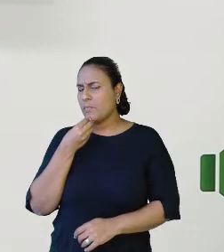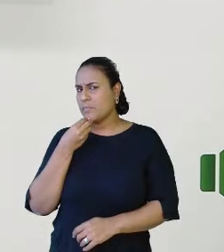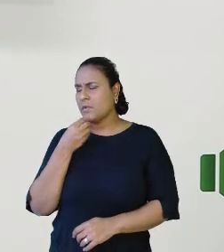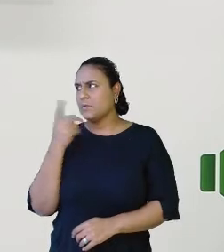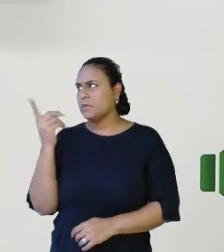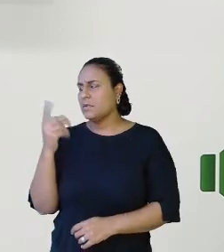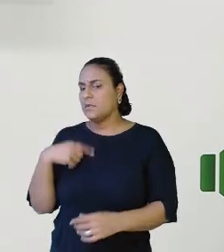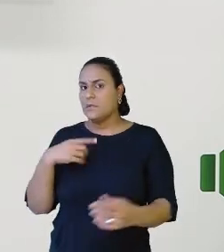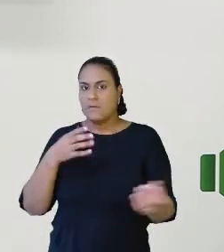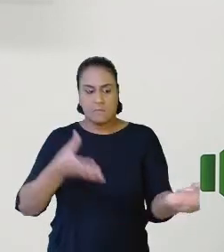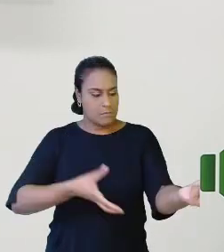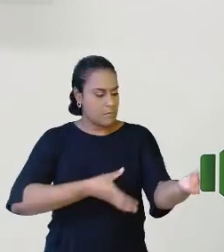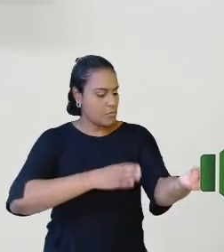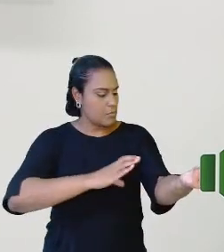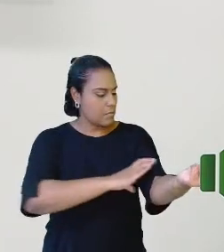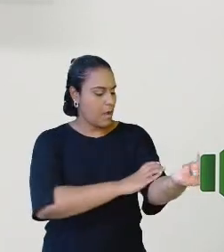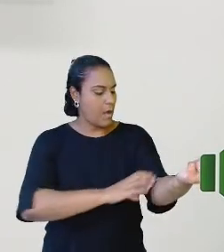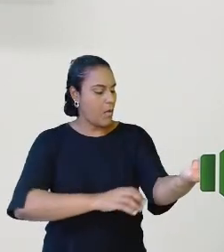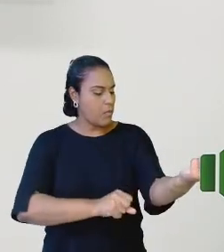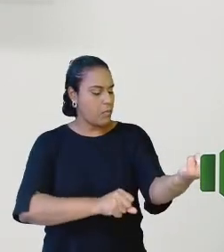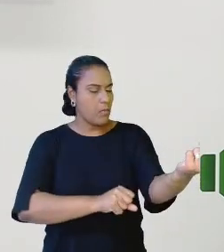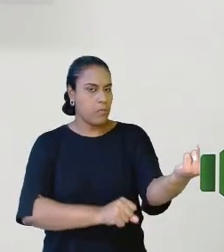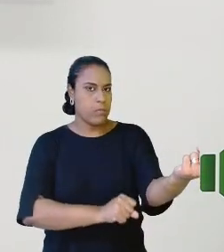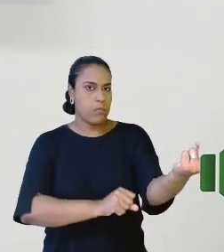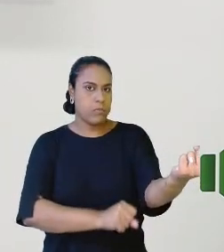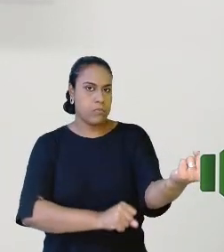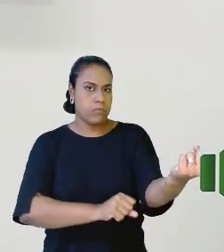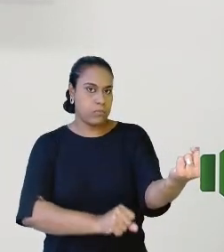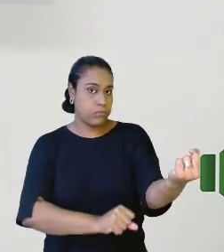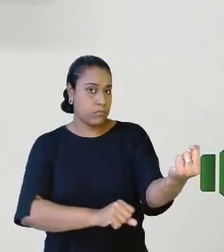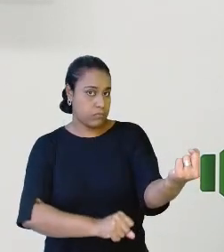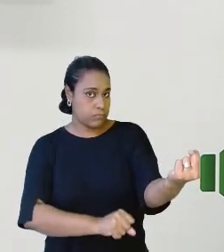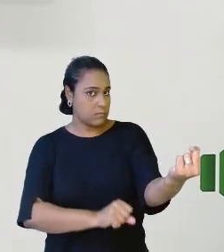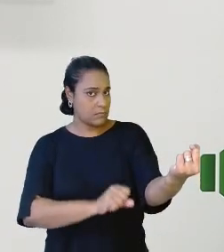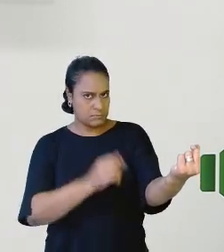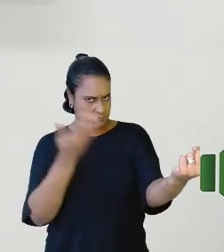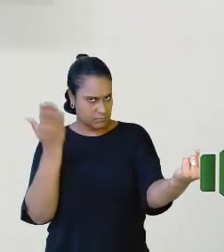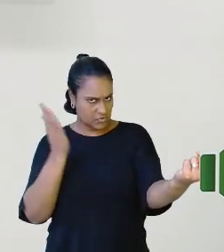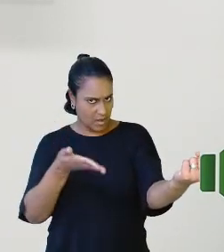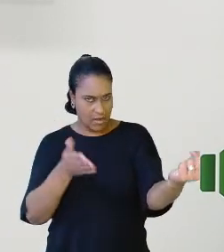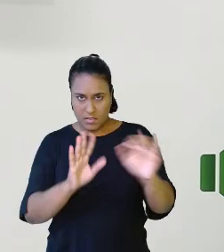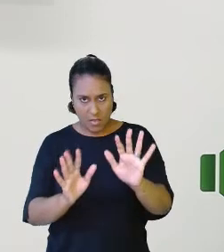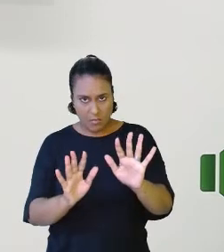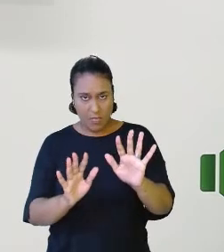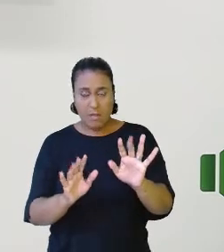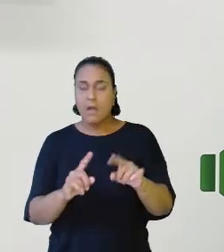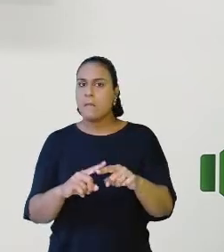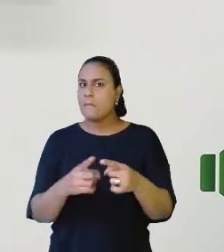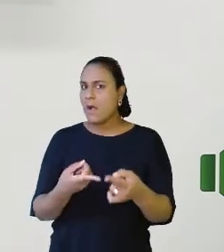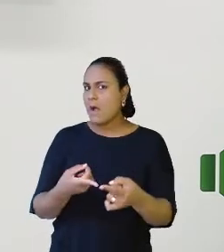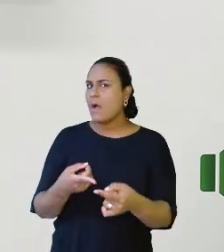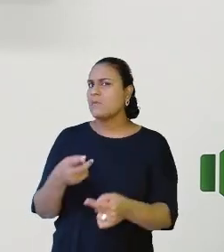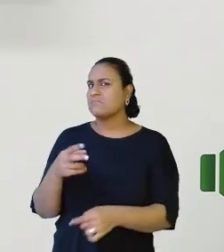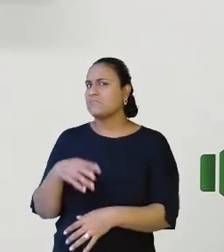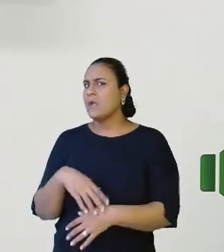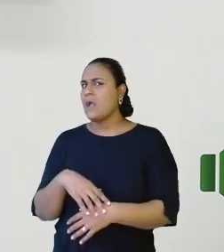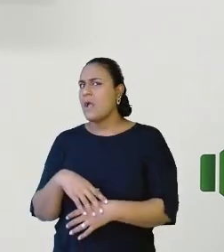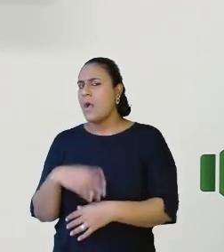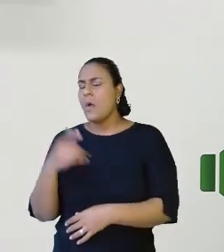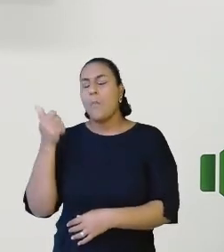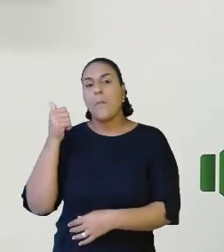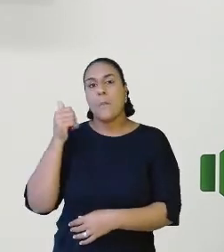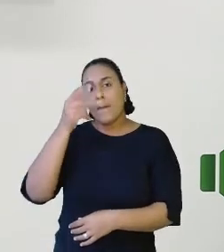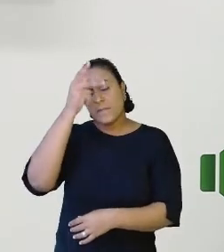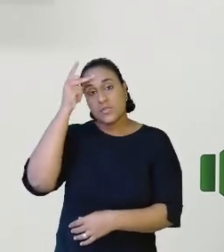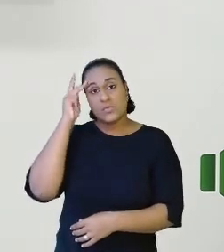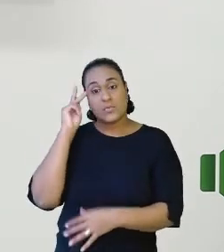já aferiu a pressão de vocês. Mas se não aferiu a pressão de vocês ainda, mas provavelmente algum adulto aí na sua casa